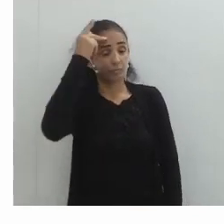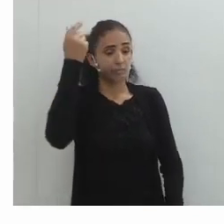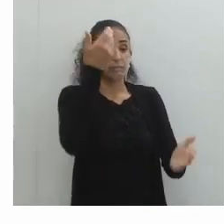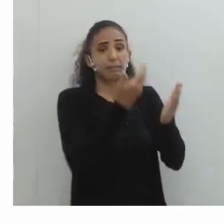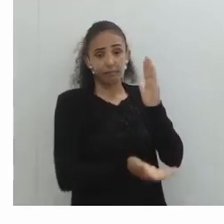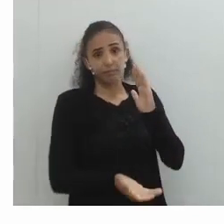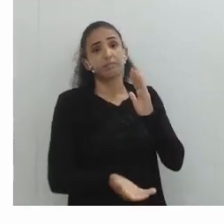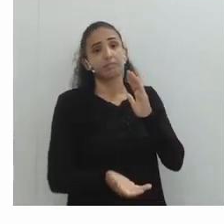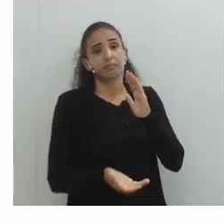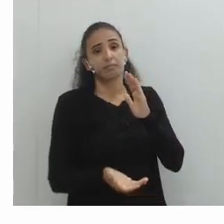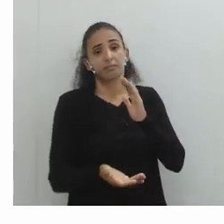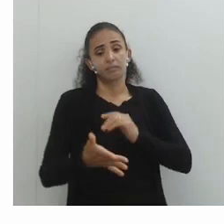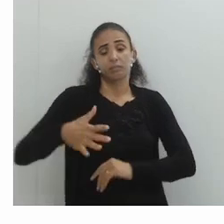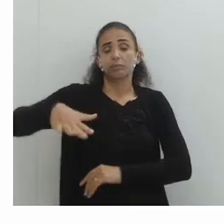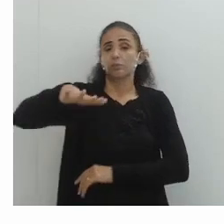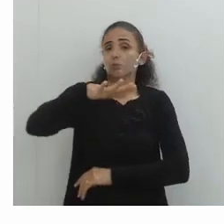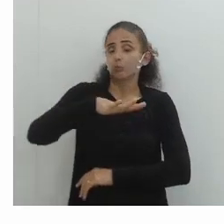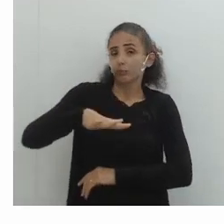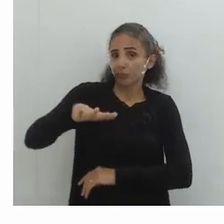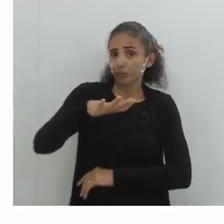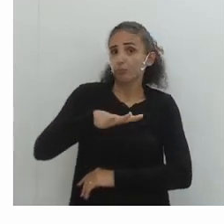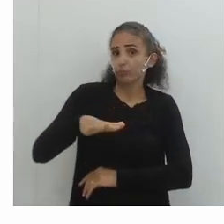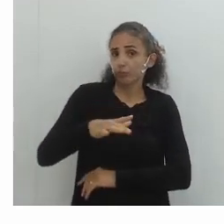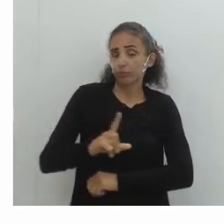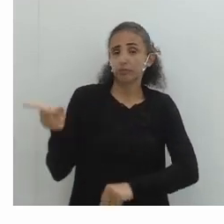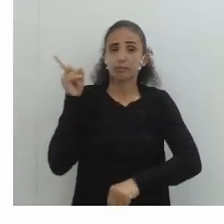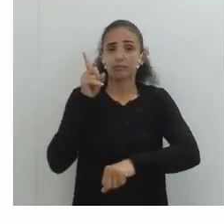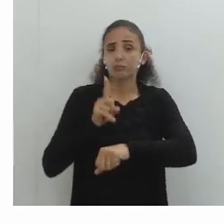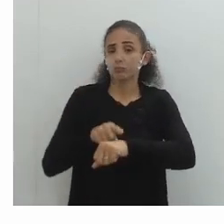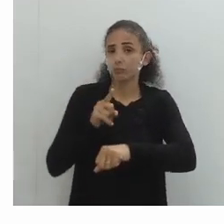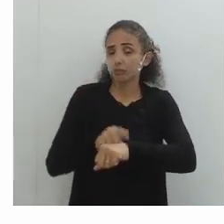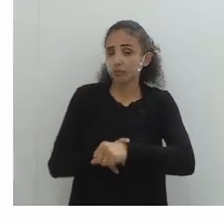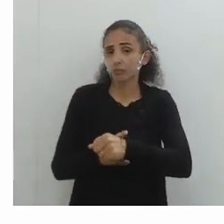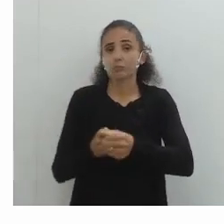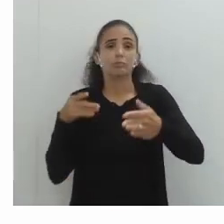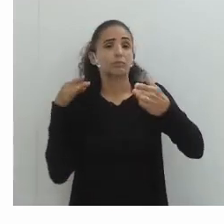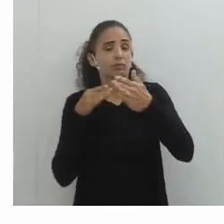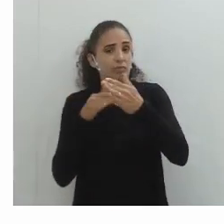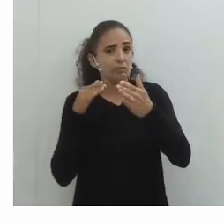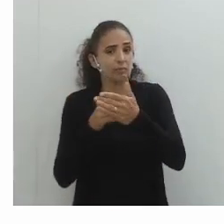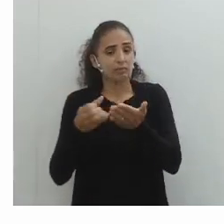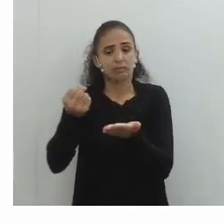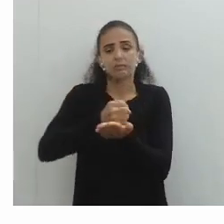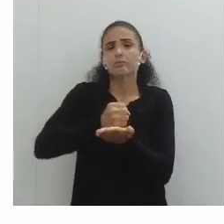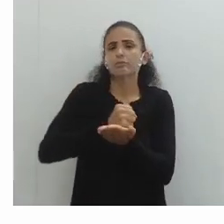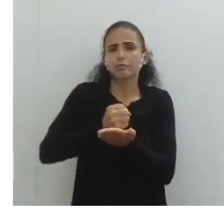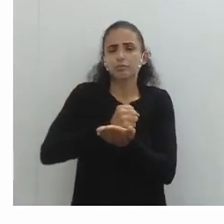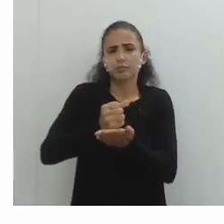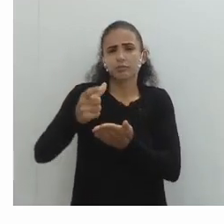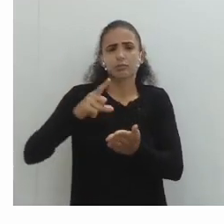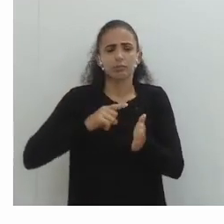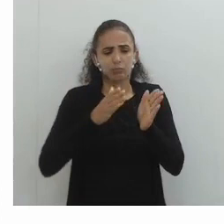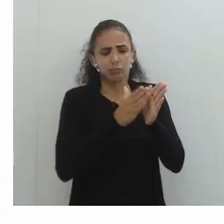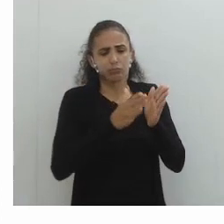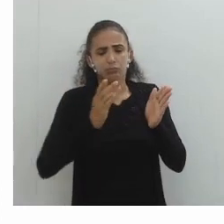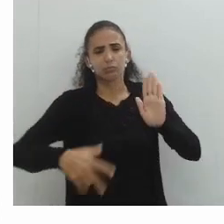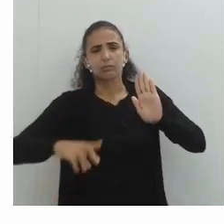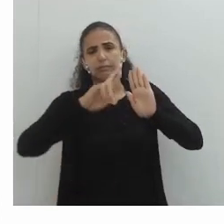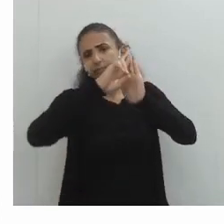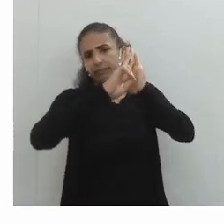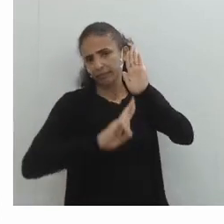determinando um espaço, um tempo, um limite. Então, o jogo eles têm tudo isso determinado